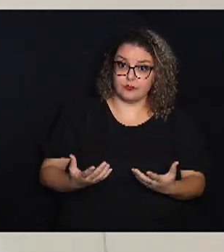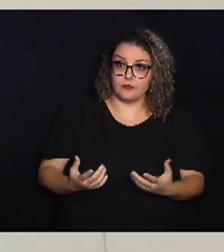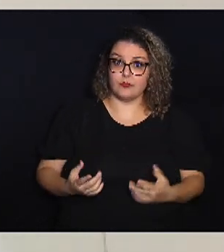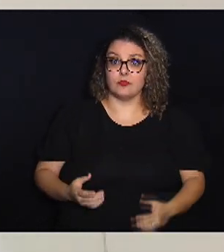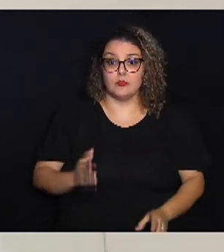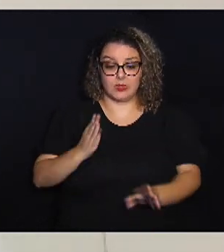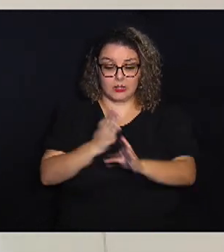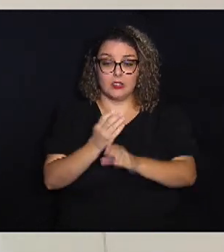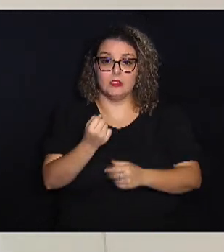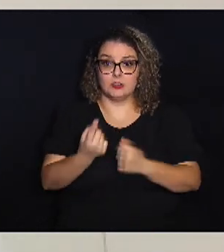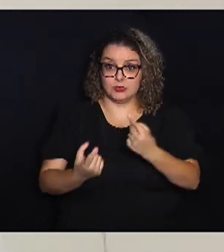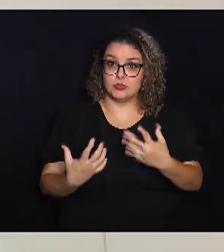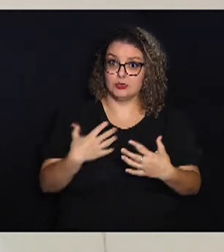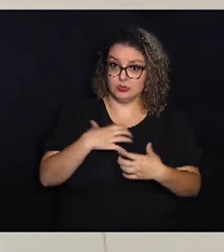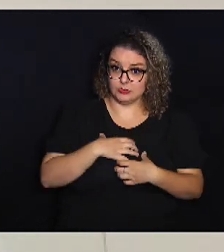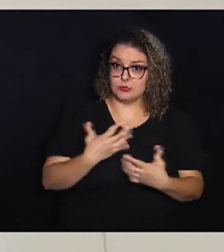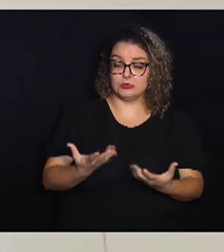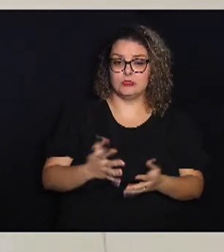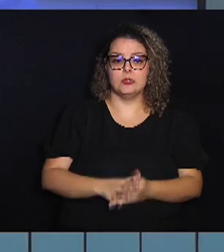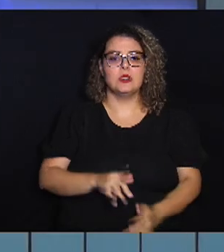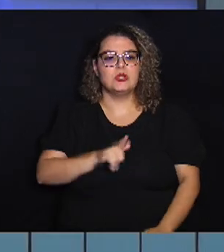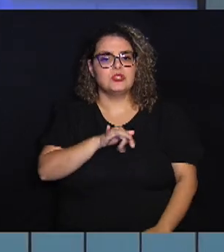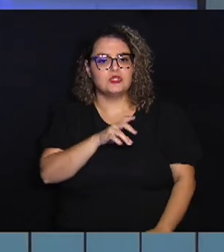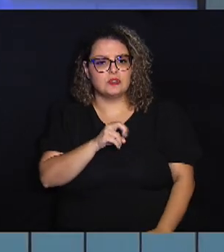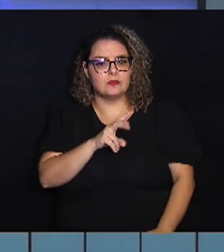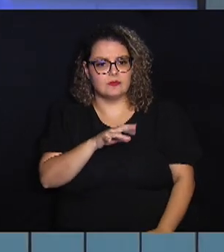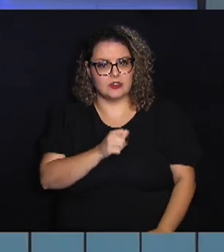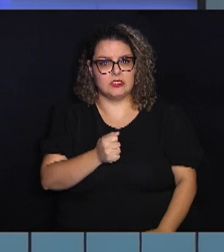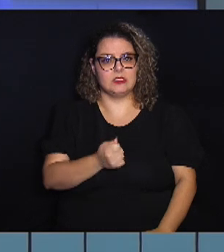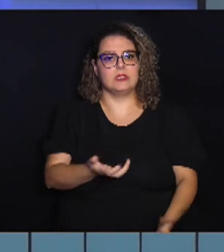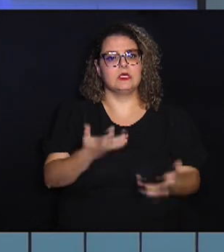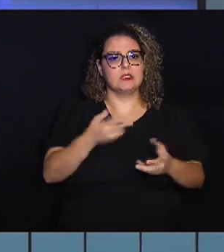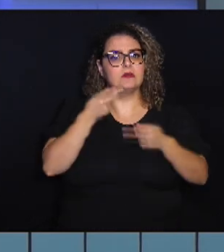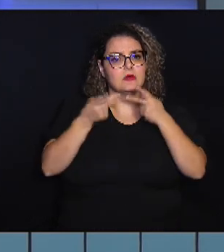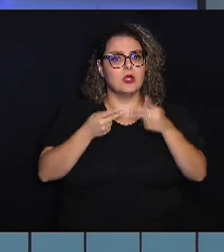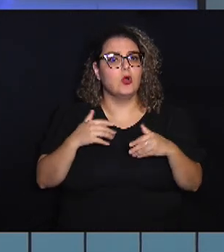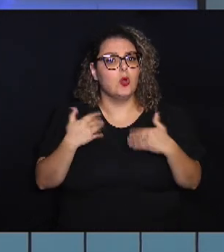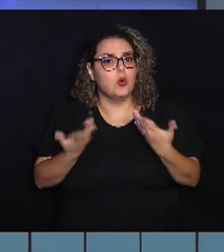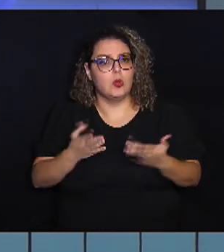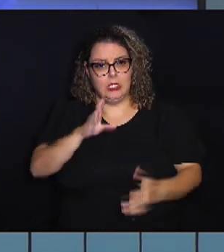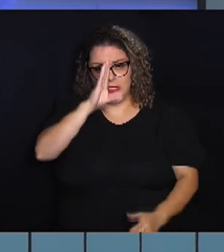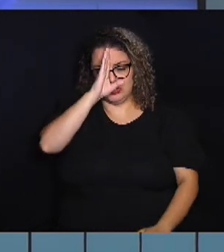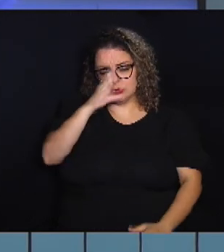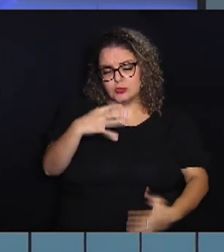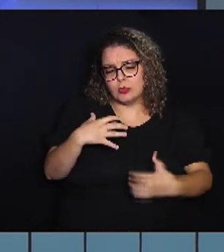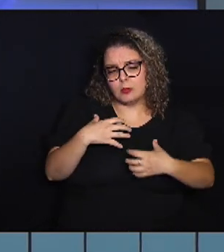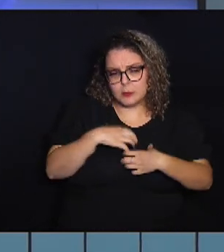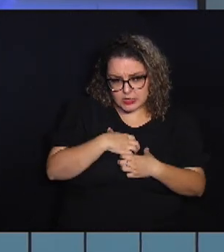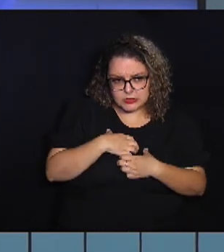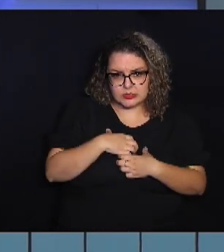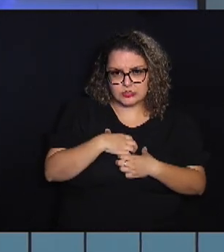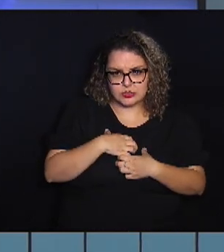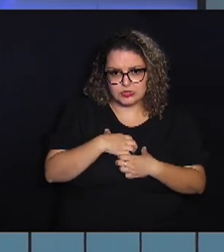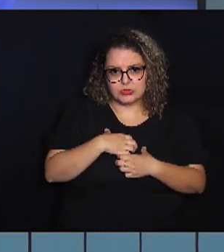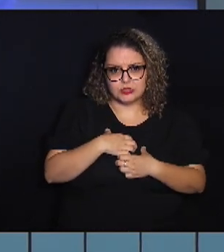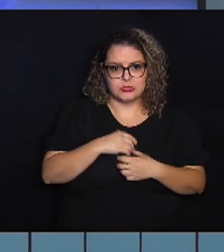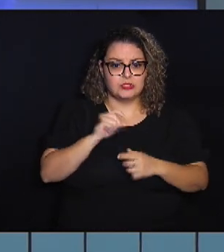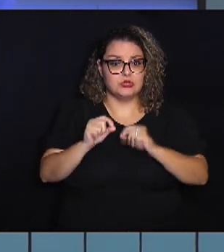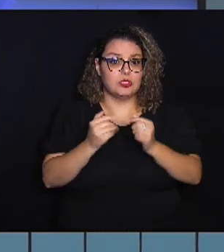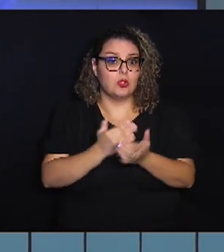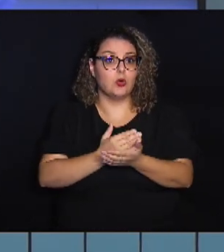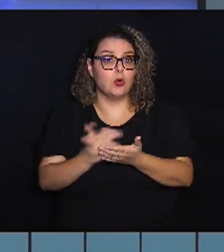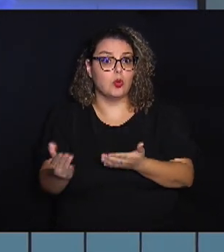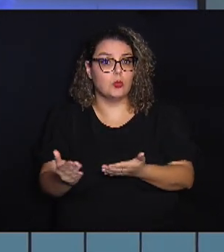meio de alguns sintomas. Giovana, agora eu queria que você falasse um pouquinho quais são os principais sintomas de quem começa